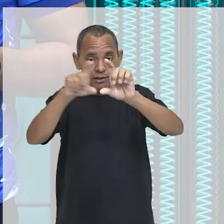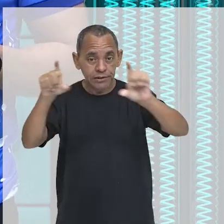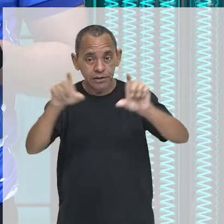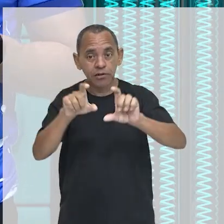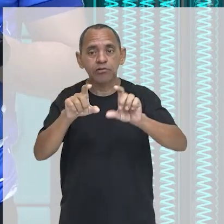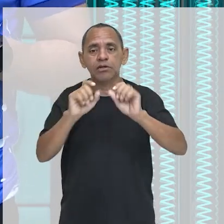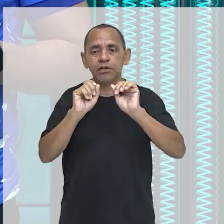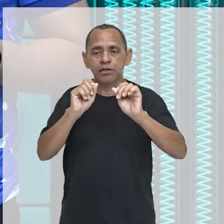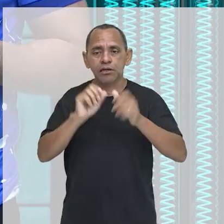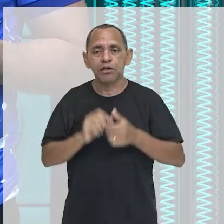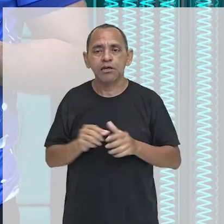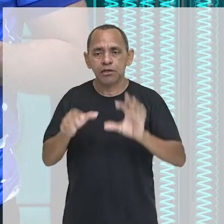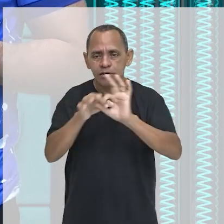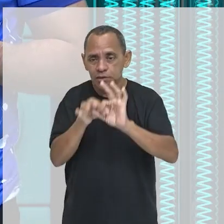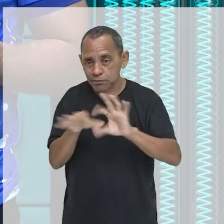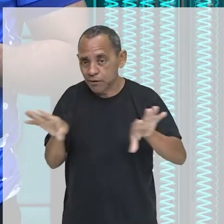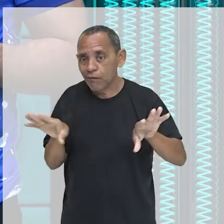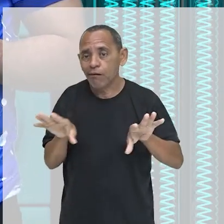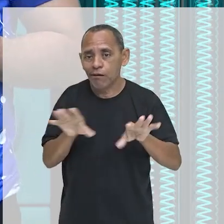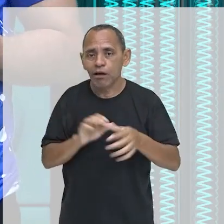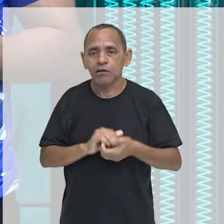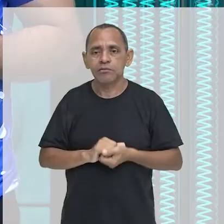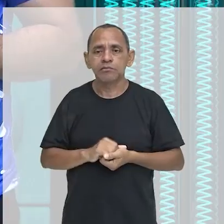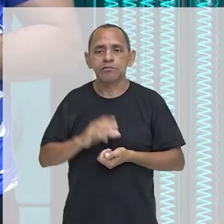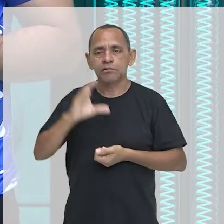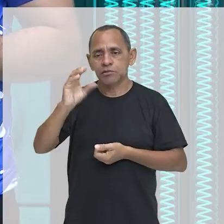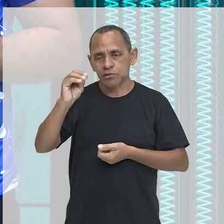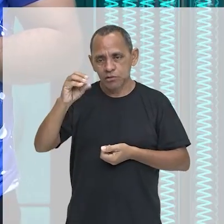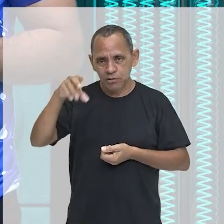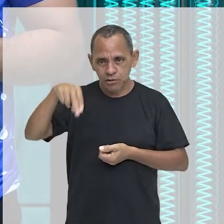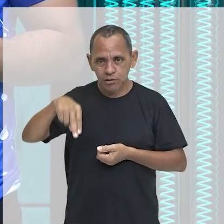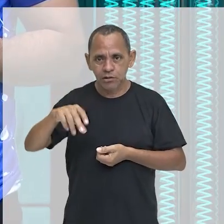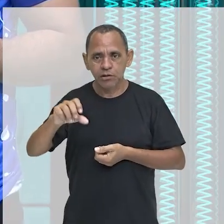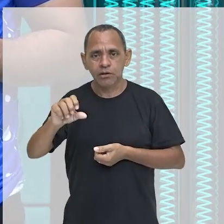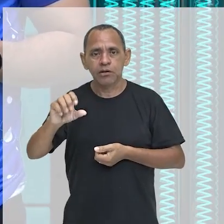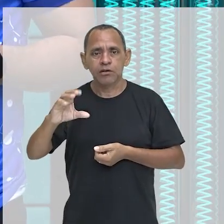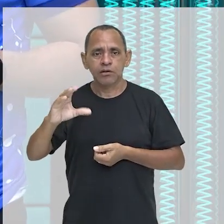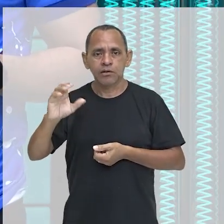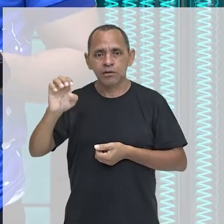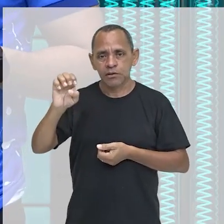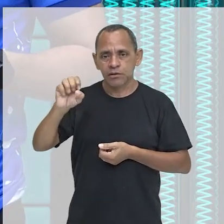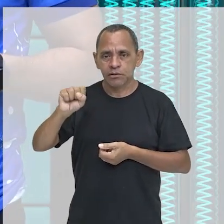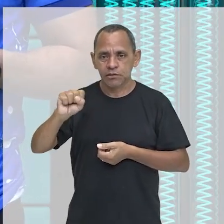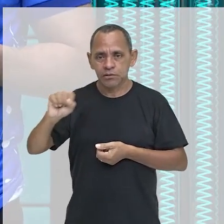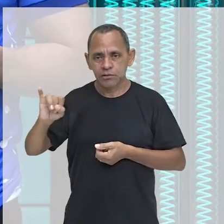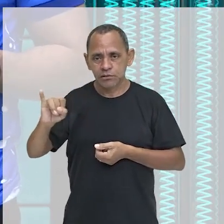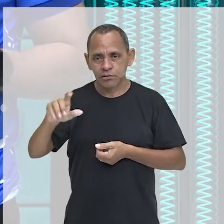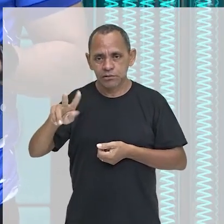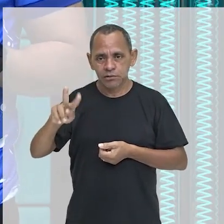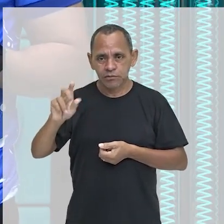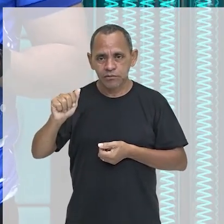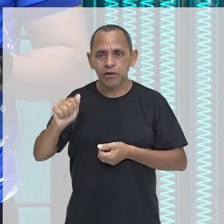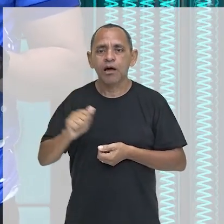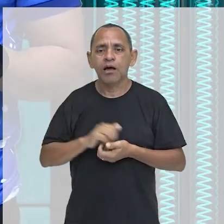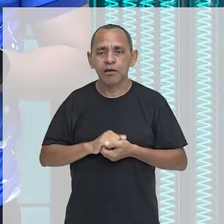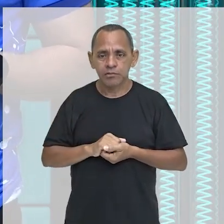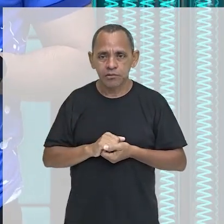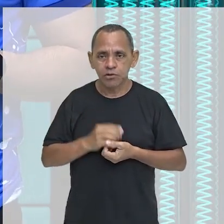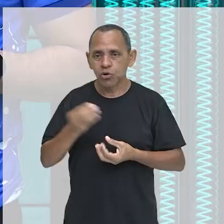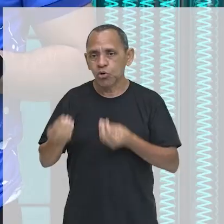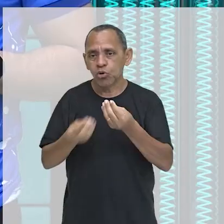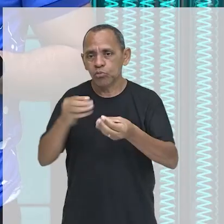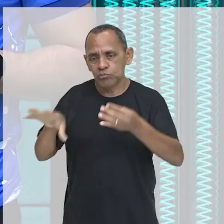diz, ele indica uma concessão, não mais de causa, como nós vimos no exemplo anterior. Olha só. Introduzidas por